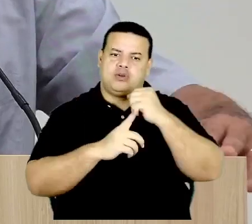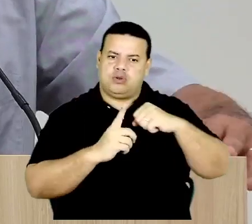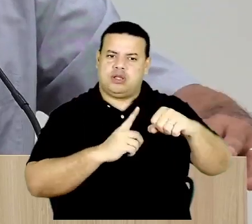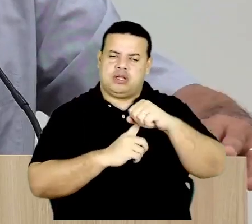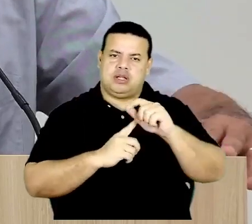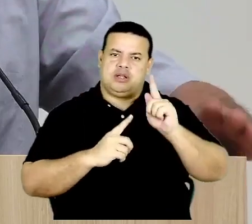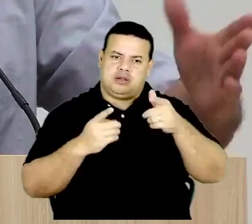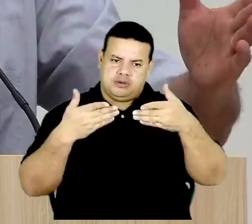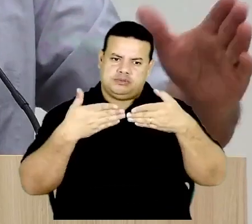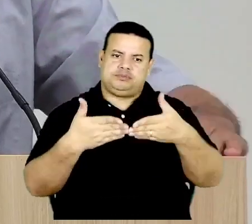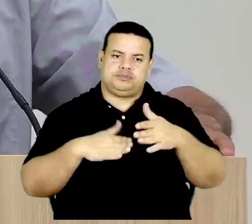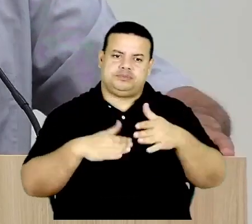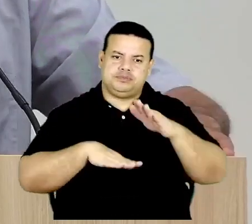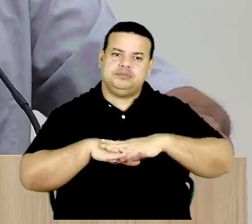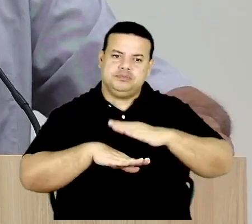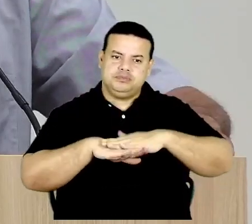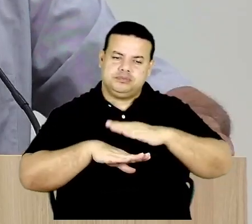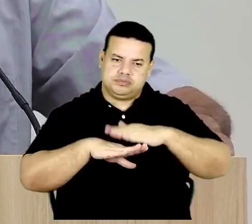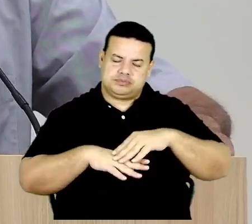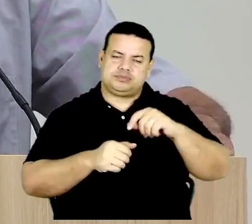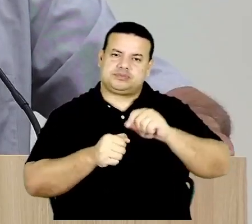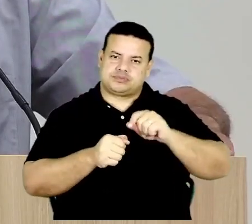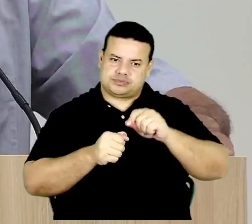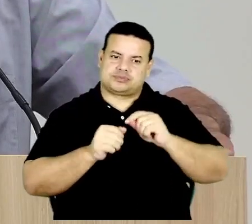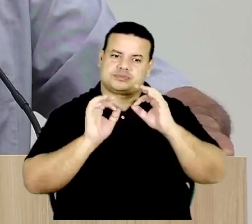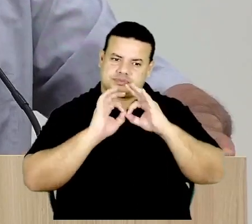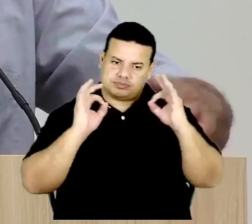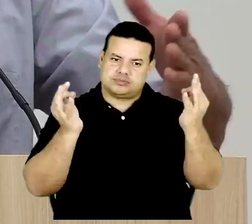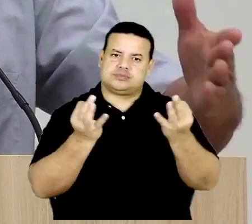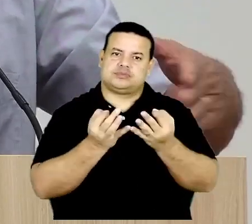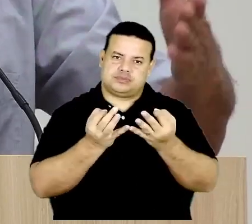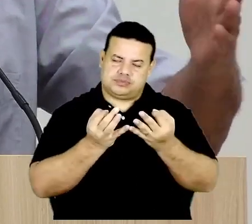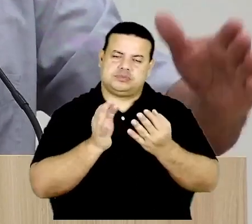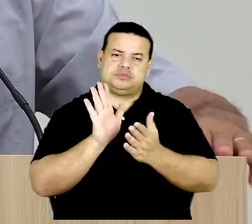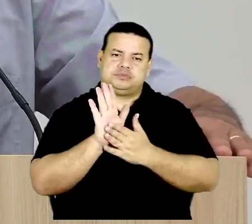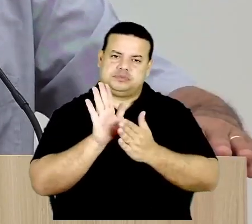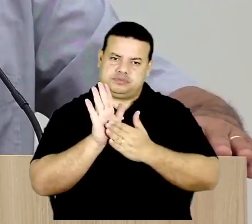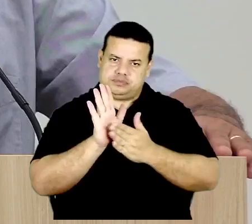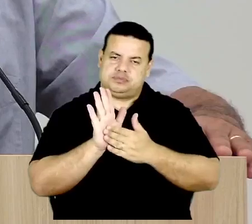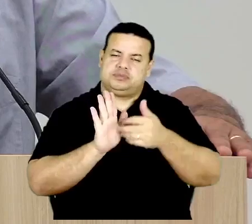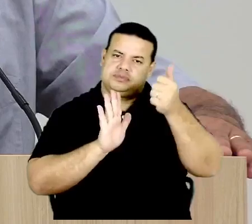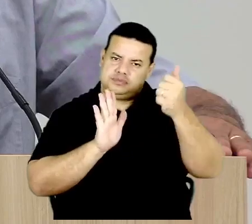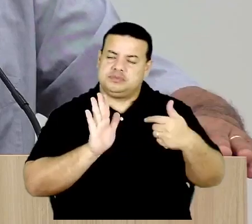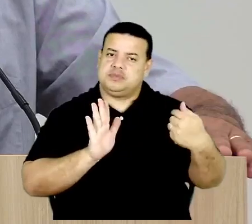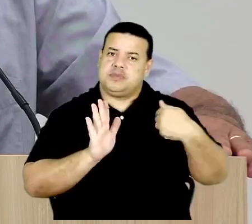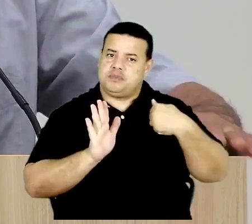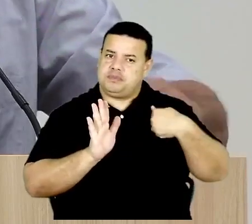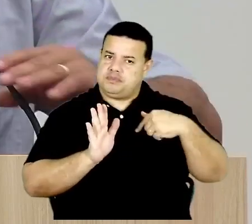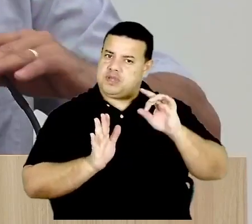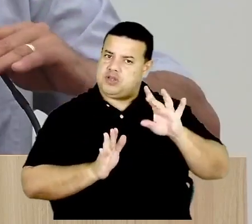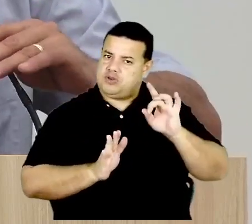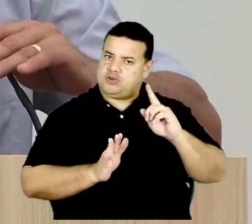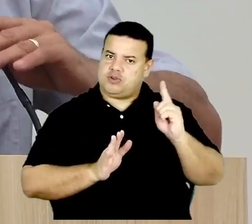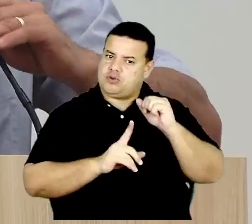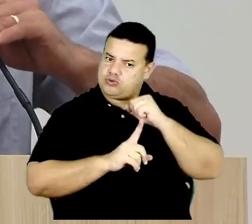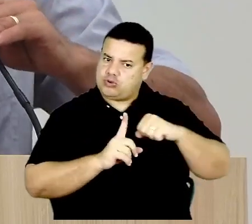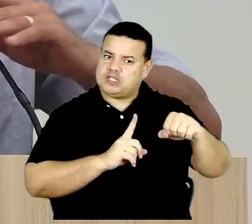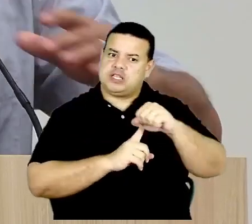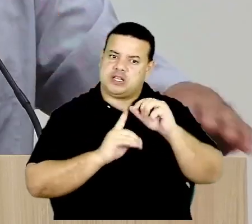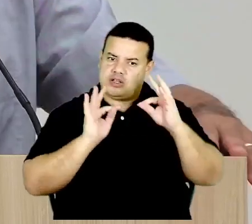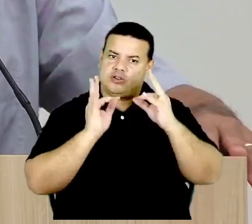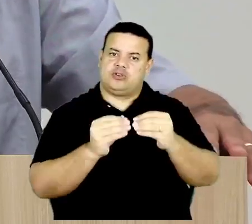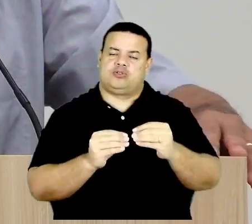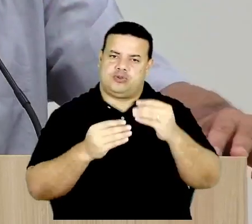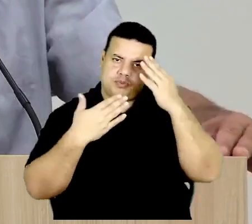pelo feito que essa família está nos proporcionando, não a mim, mas para a nossa sociedade. Muito obrigado. Mas